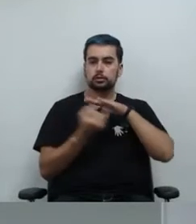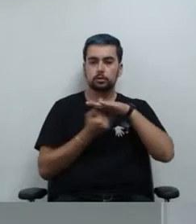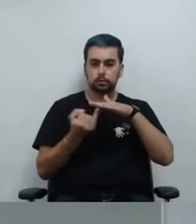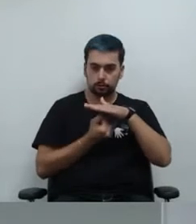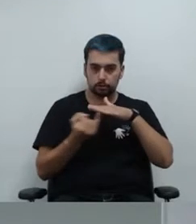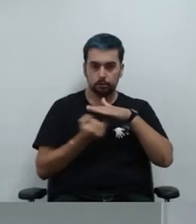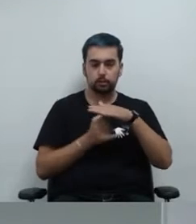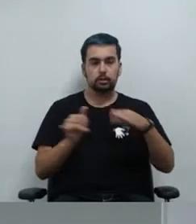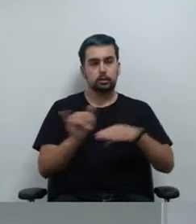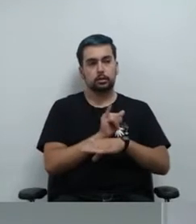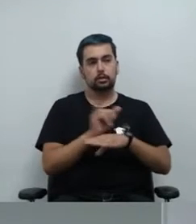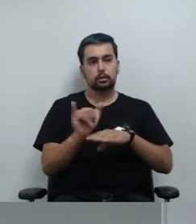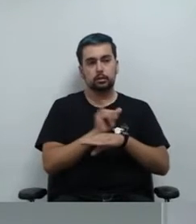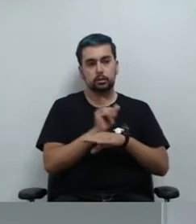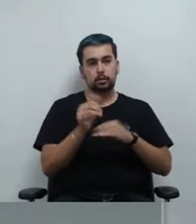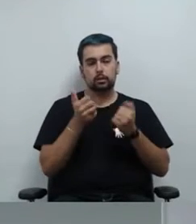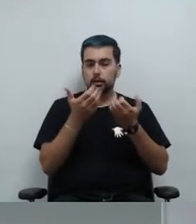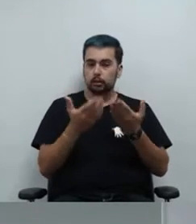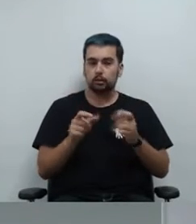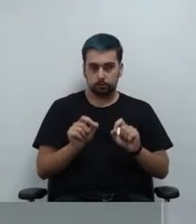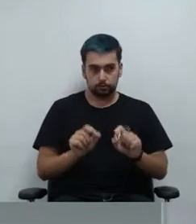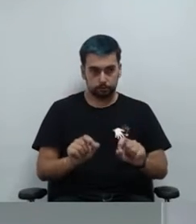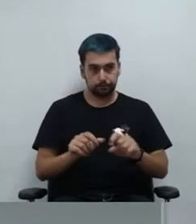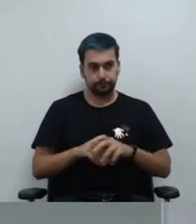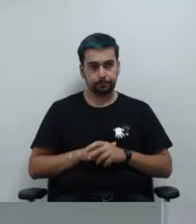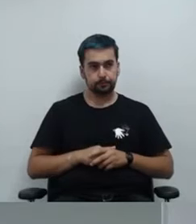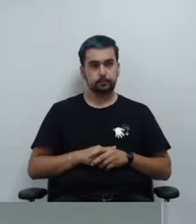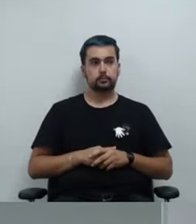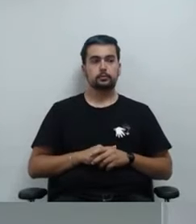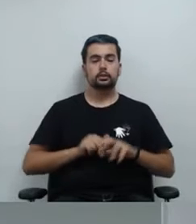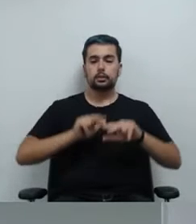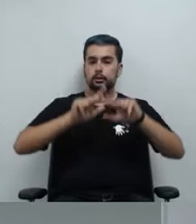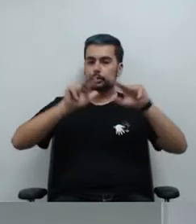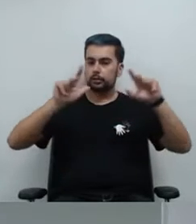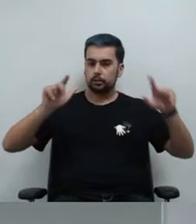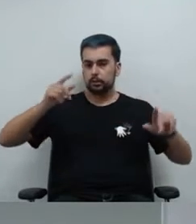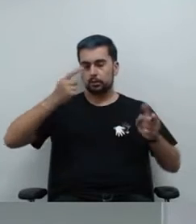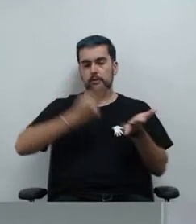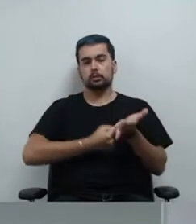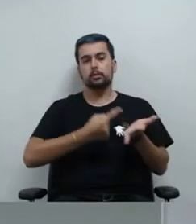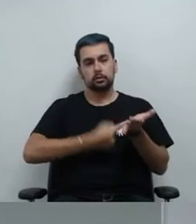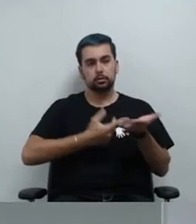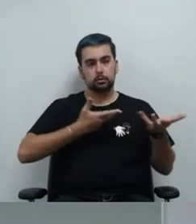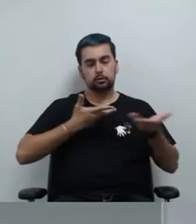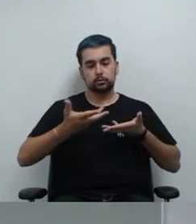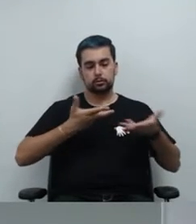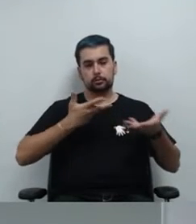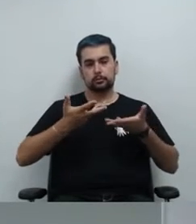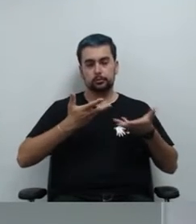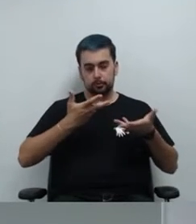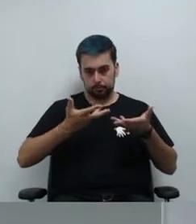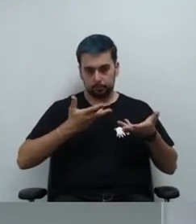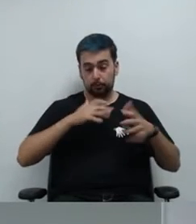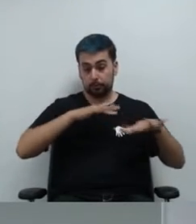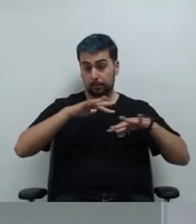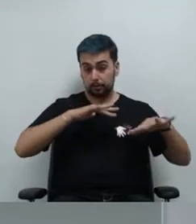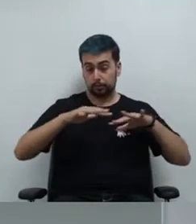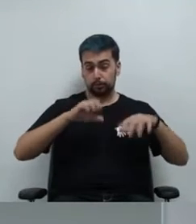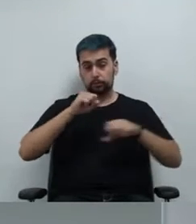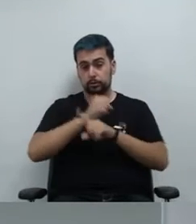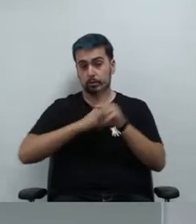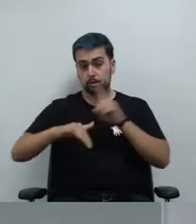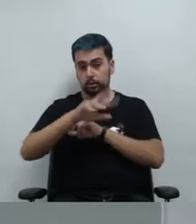estratégica. Além disso, as inúmeras propostas dos movimentos sociais em relação ao tema